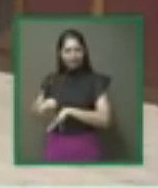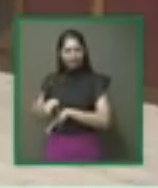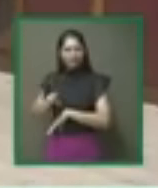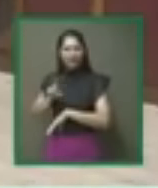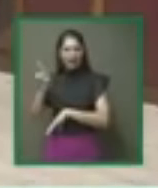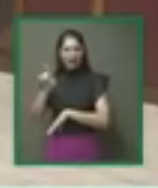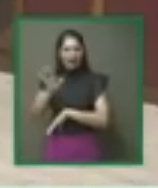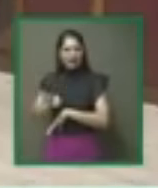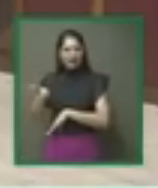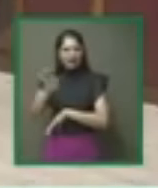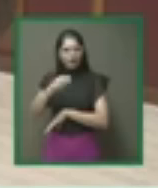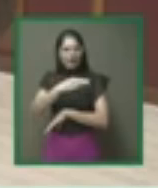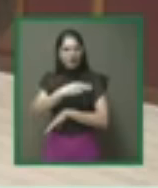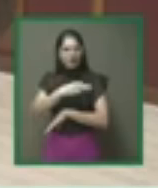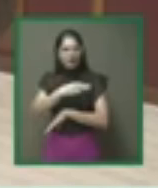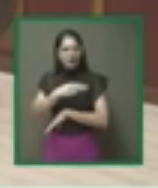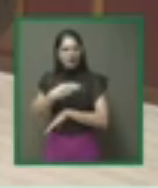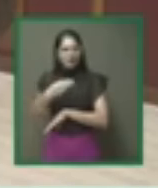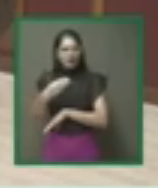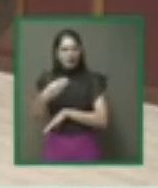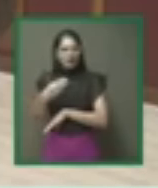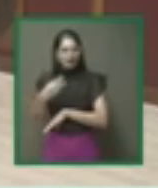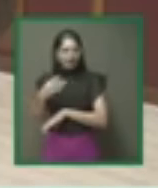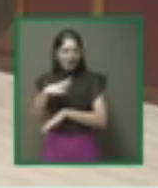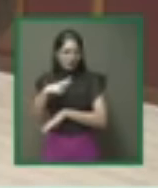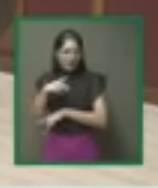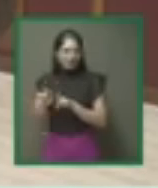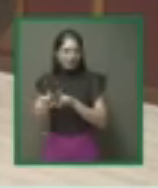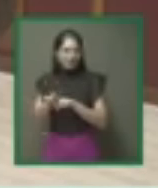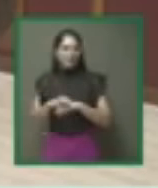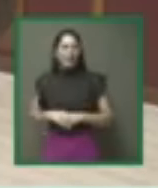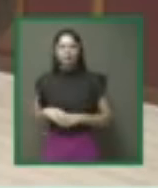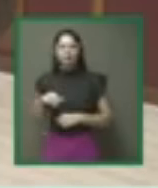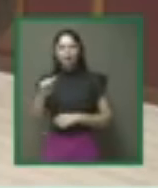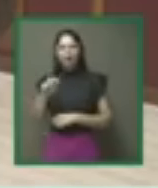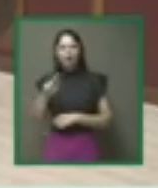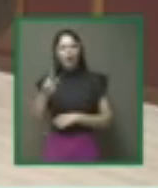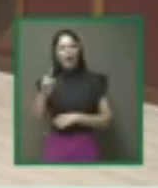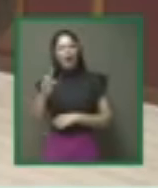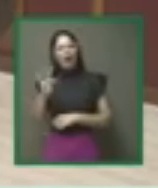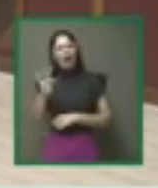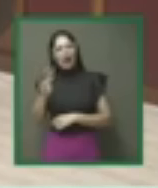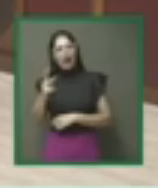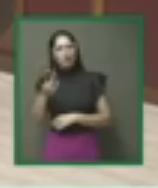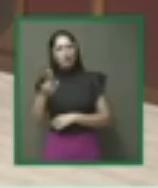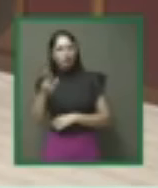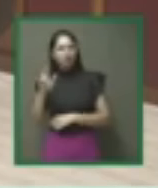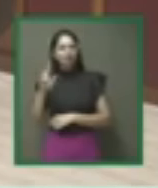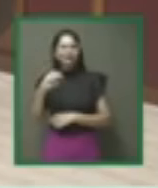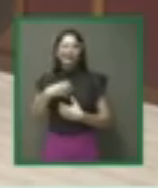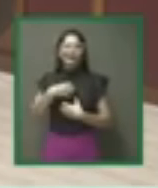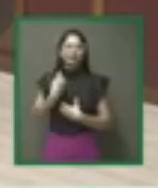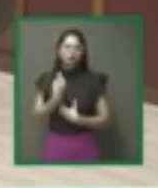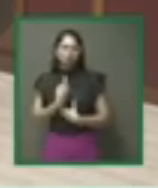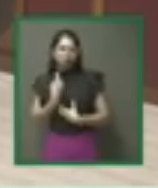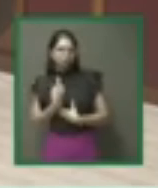dava aula na Faculdade Madre Teresa. E aí, o Arthur começou a dizer que se sentia só e resolveu